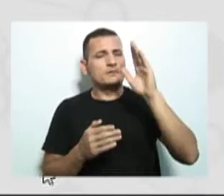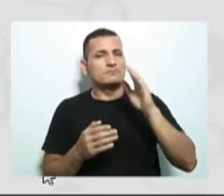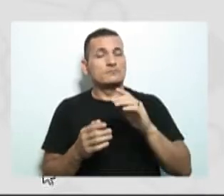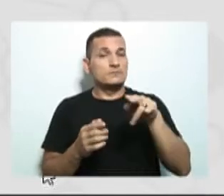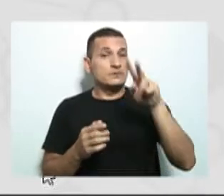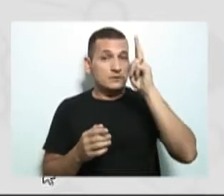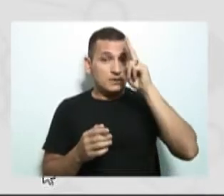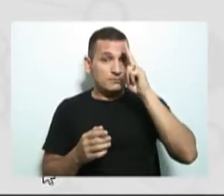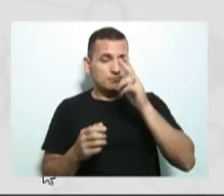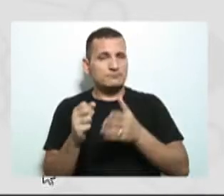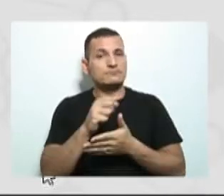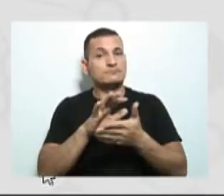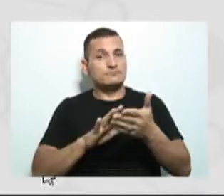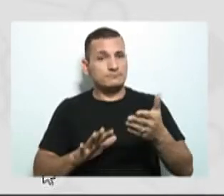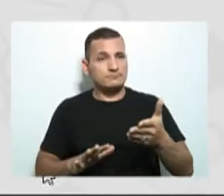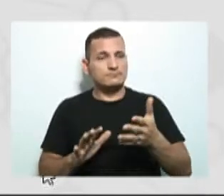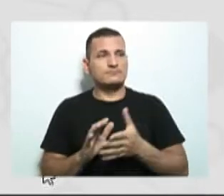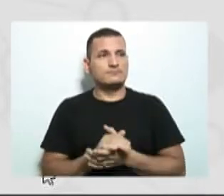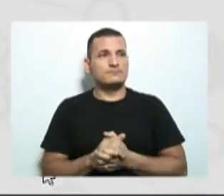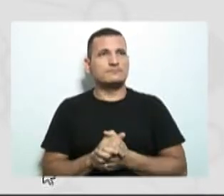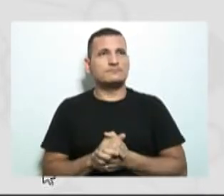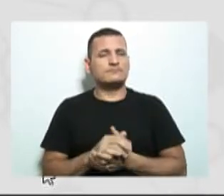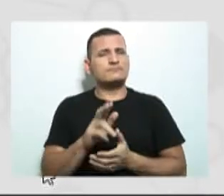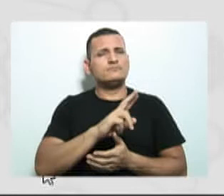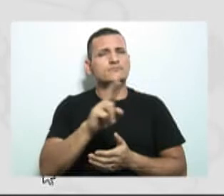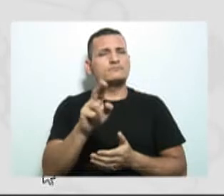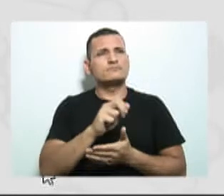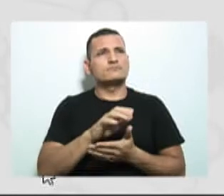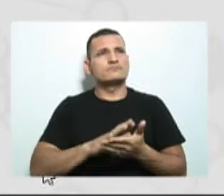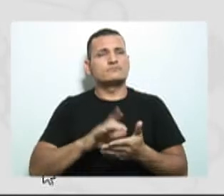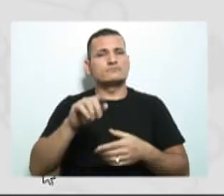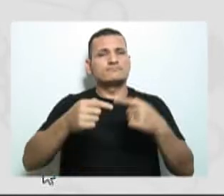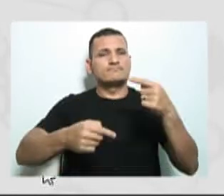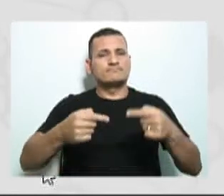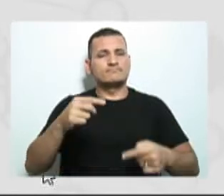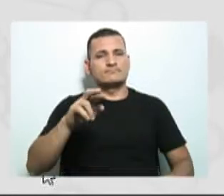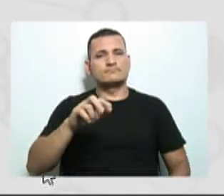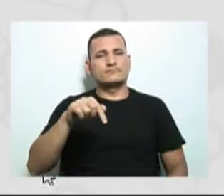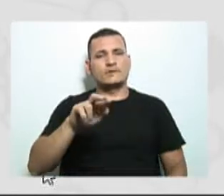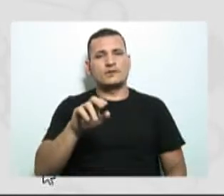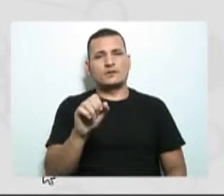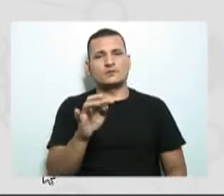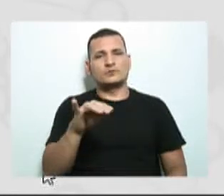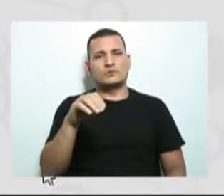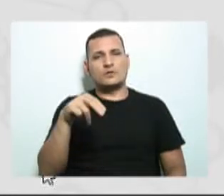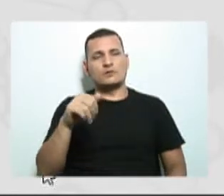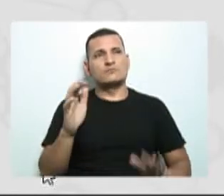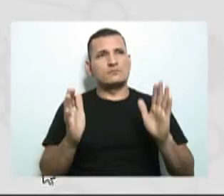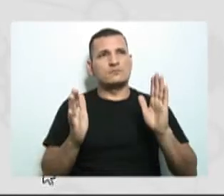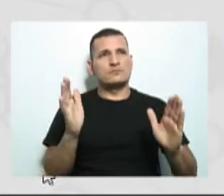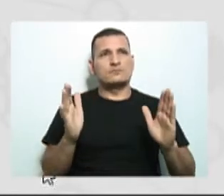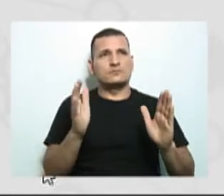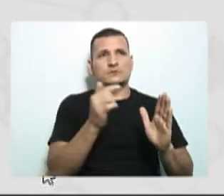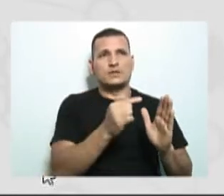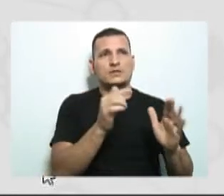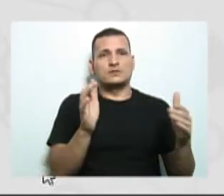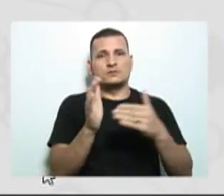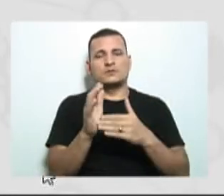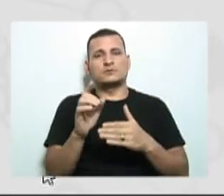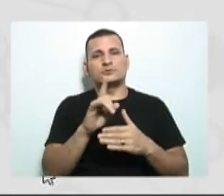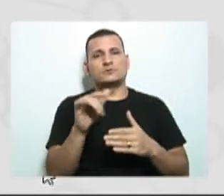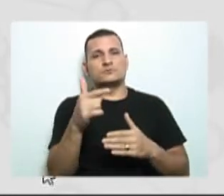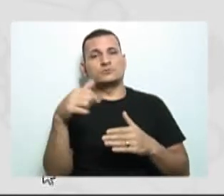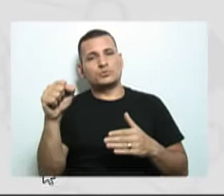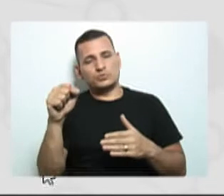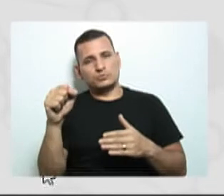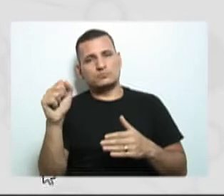Lembre-se da atividade, tá? O nome da atividade então é questionário, período de 7 a 28/8, por favor, não deixe de